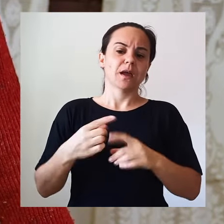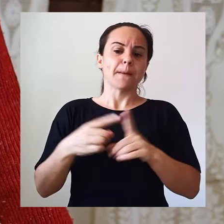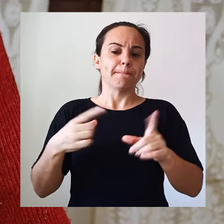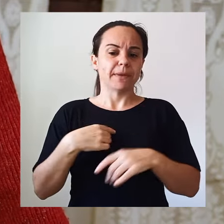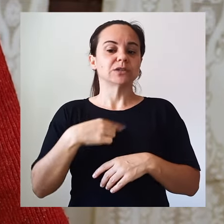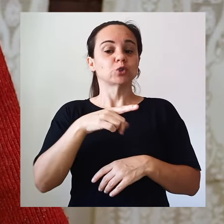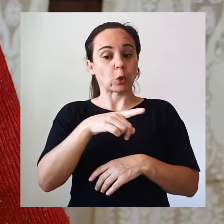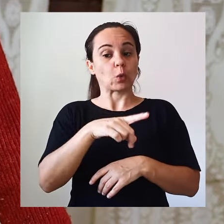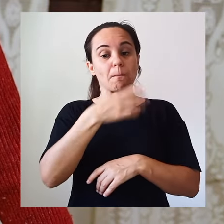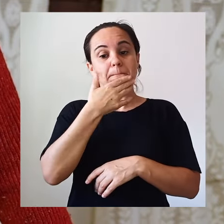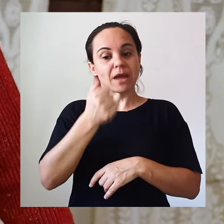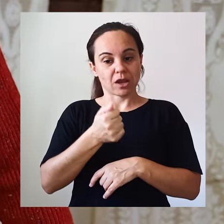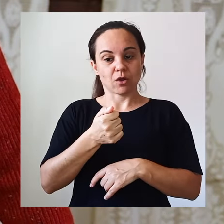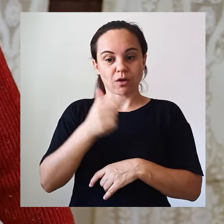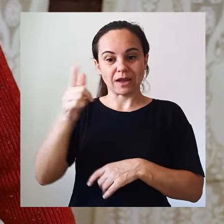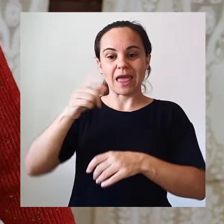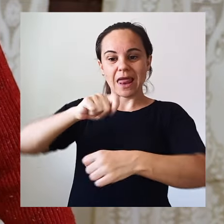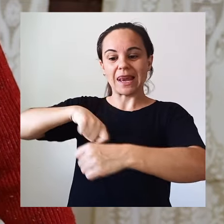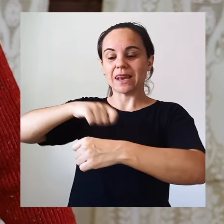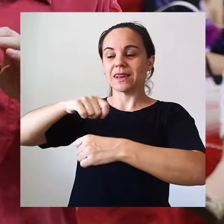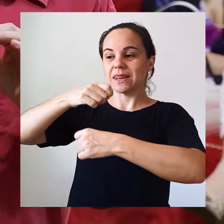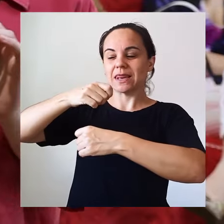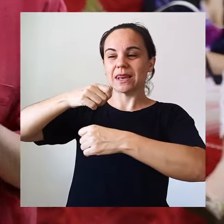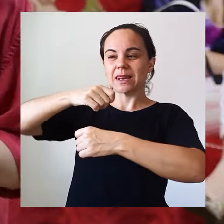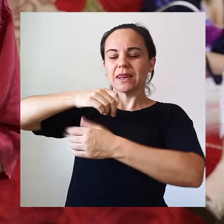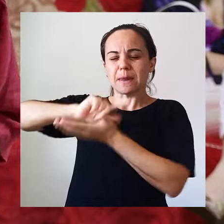fosse limpar o chiqueiro lá, que é o teu serviço.